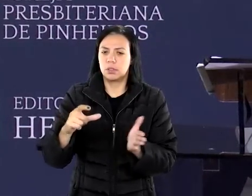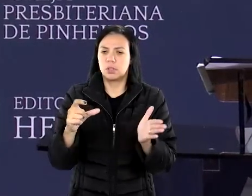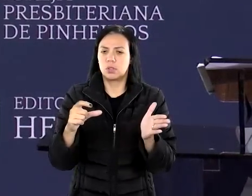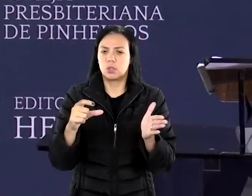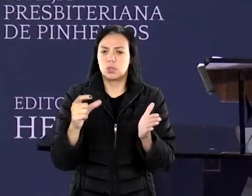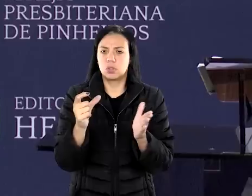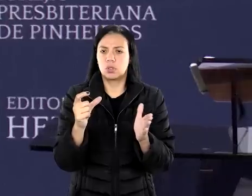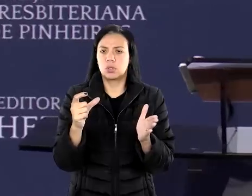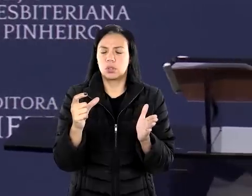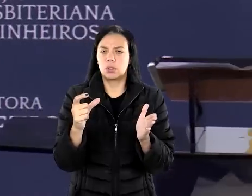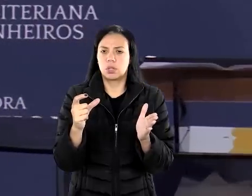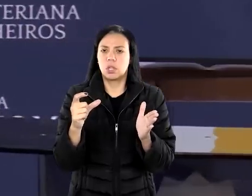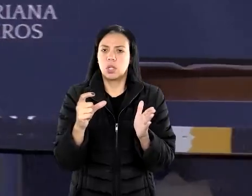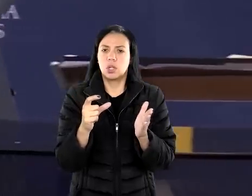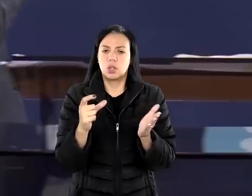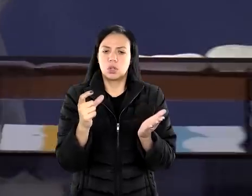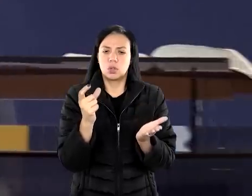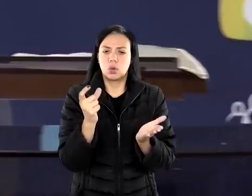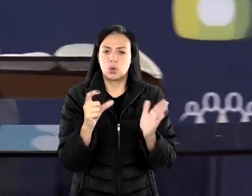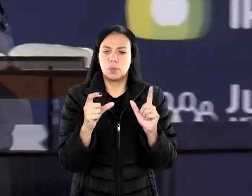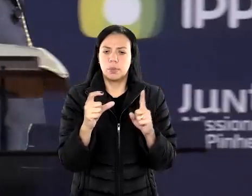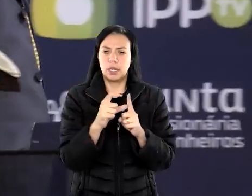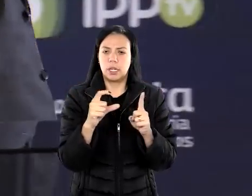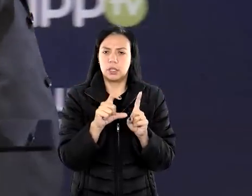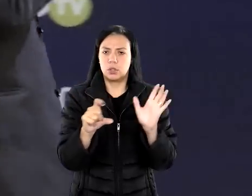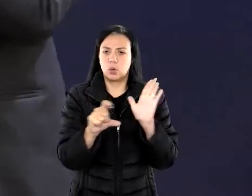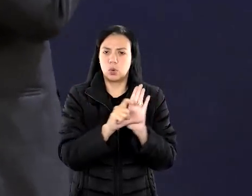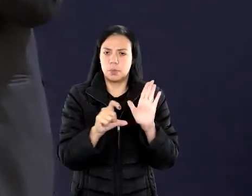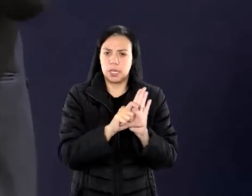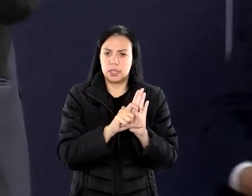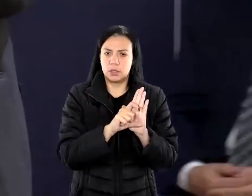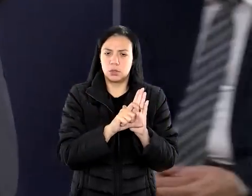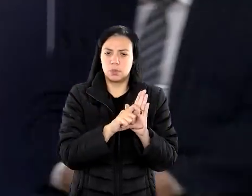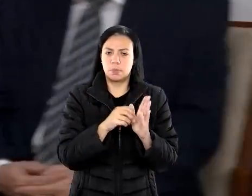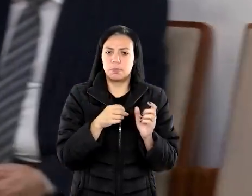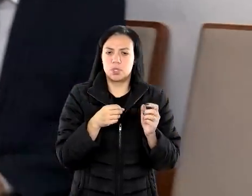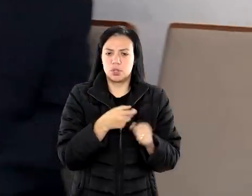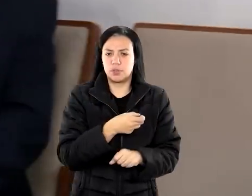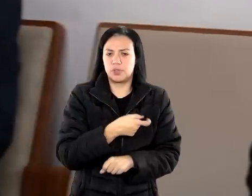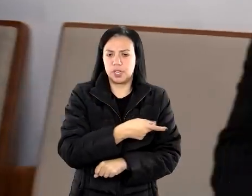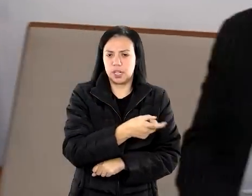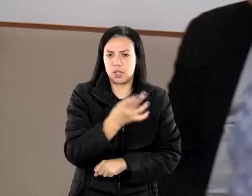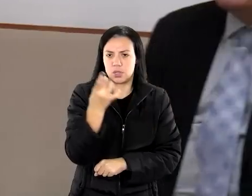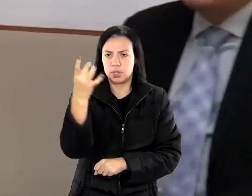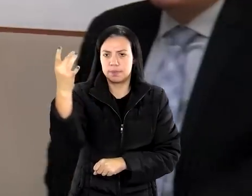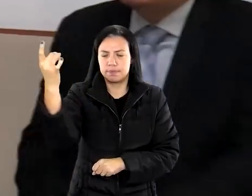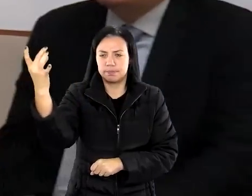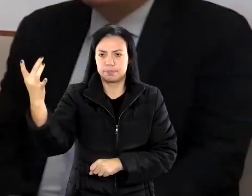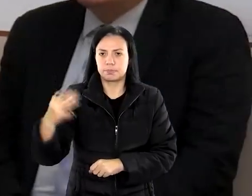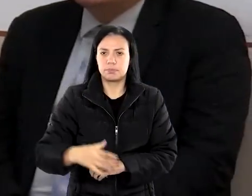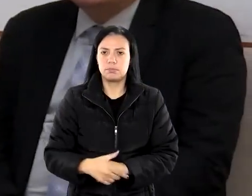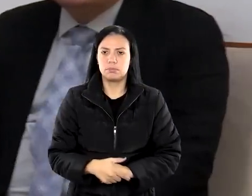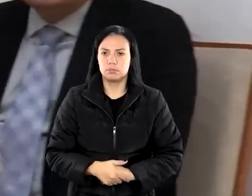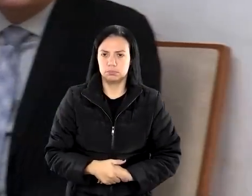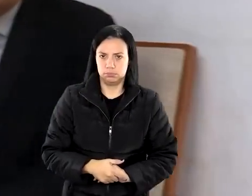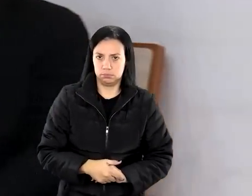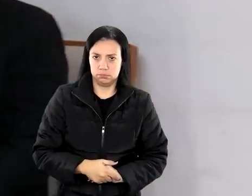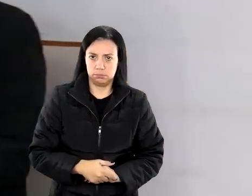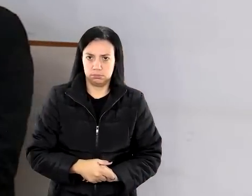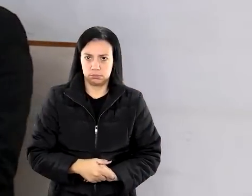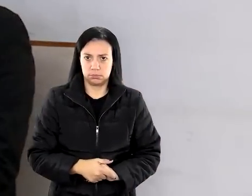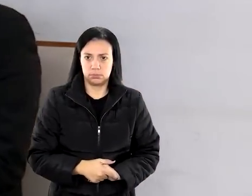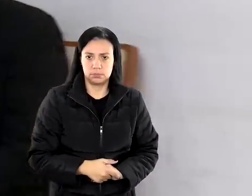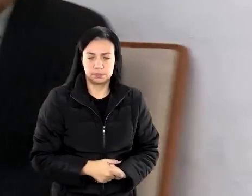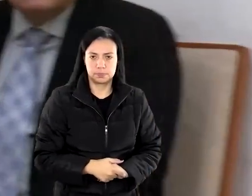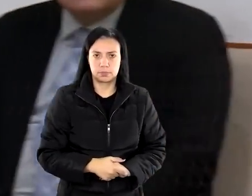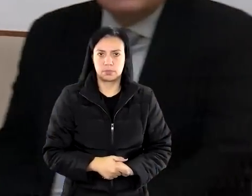Tá certo? Você diz agora, eu sou cidadão brasileiro, mas eu não tenho nem RG, nem carteira de habilitação. Pronto, tudo